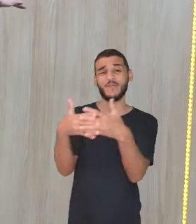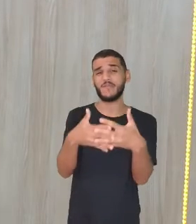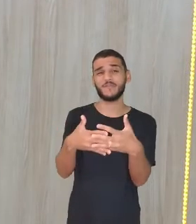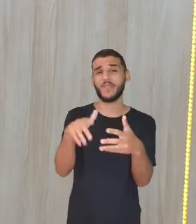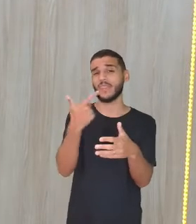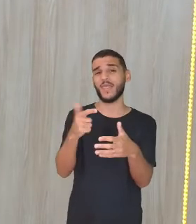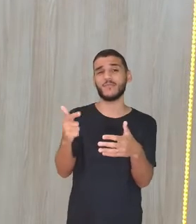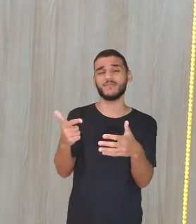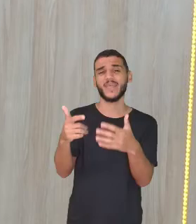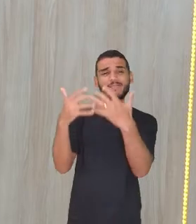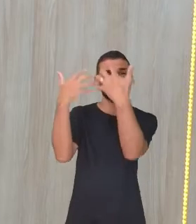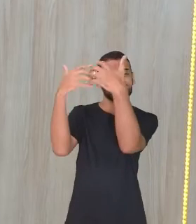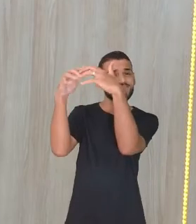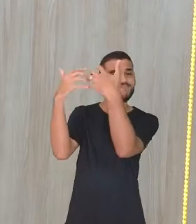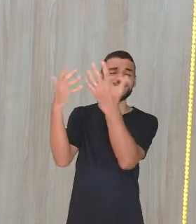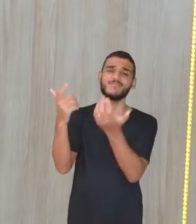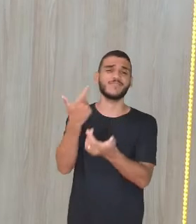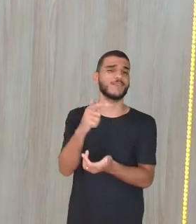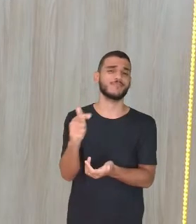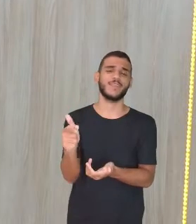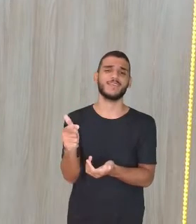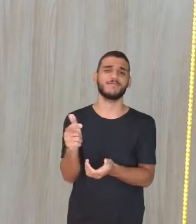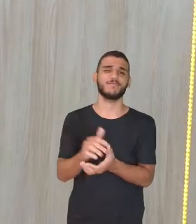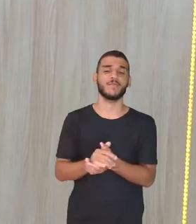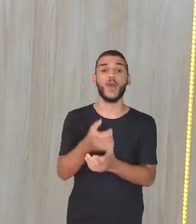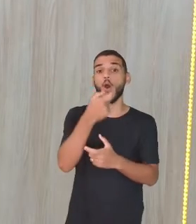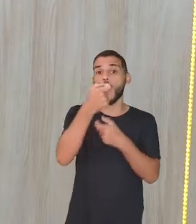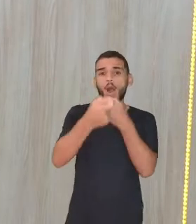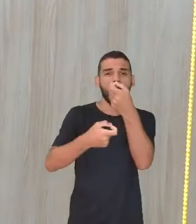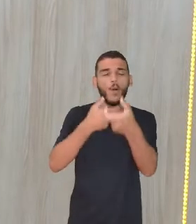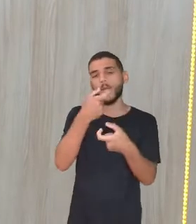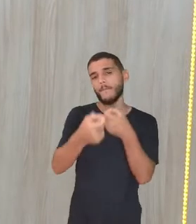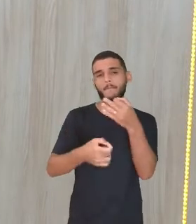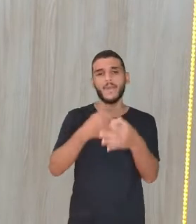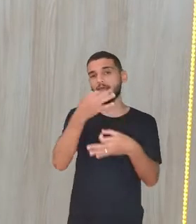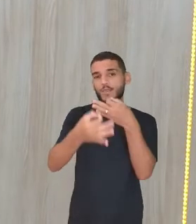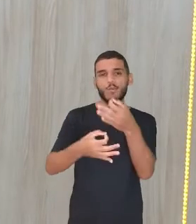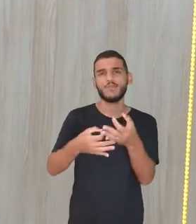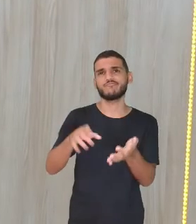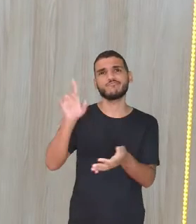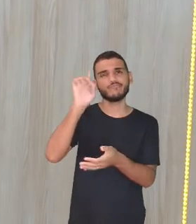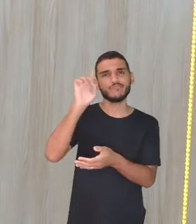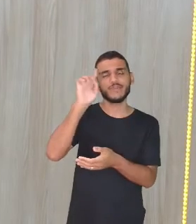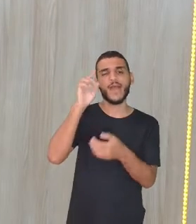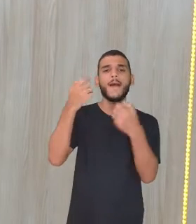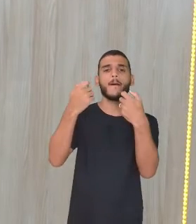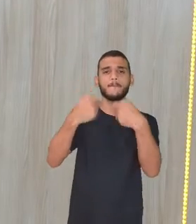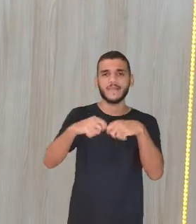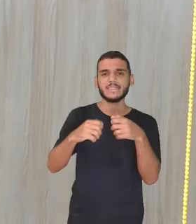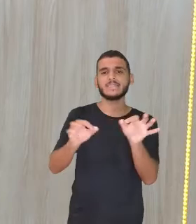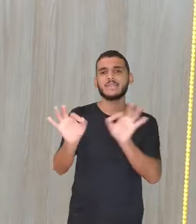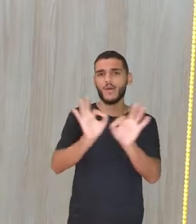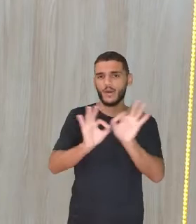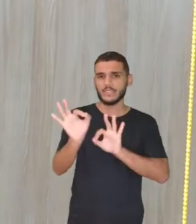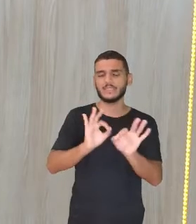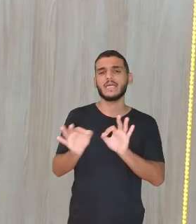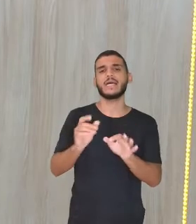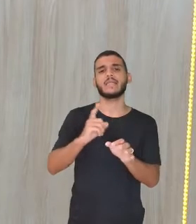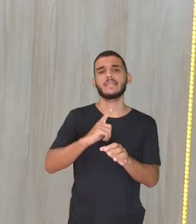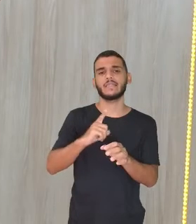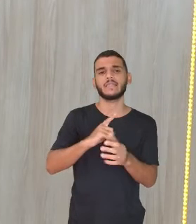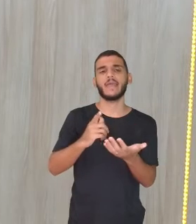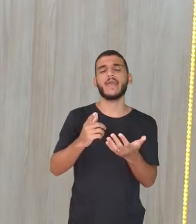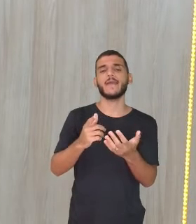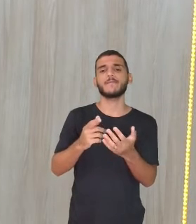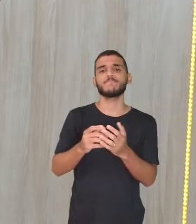Então, quando a gente usa essa argumentação, geralmente no nosso dia a dia, se a gente não tem uma argumentação bem formada, com raciocínio lógico, provando